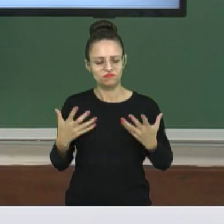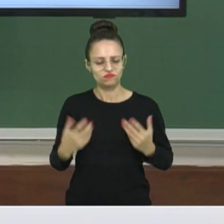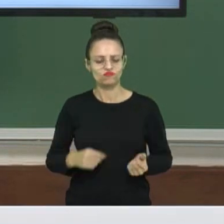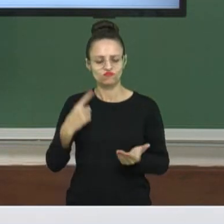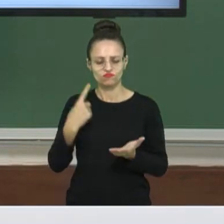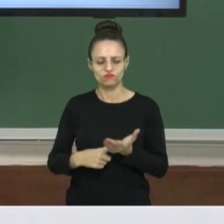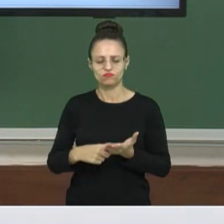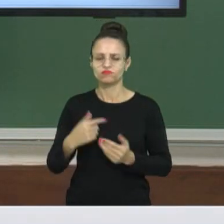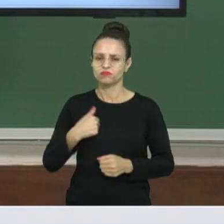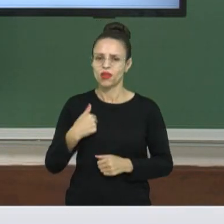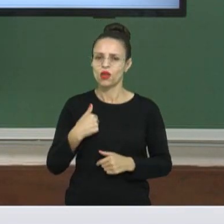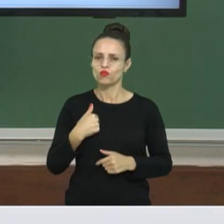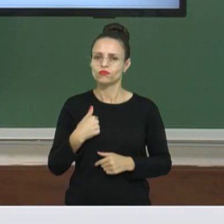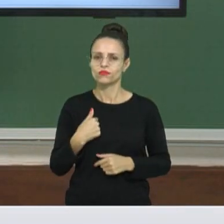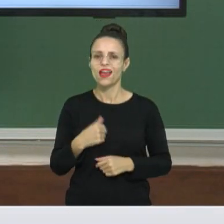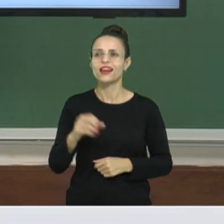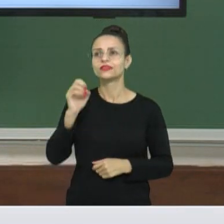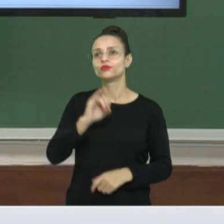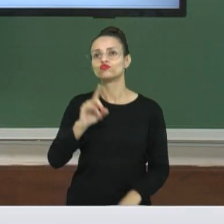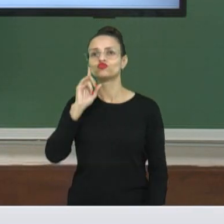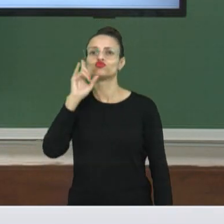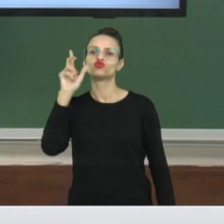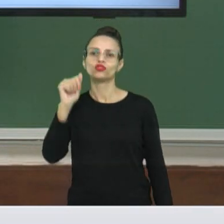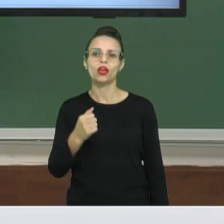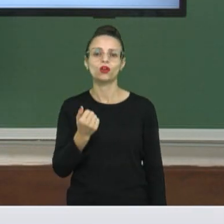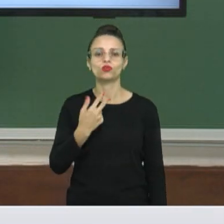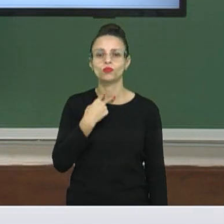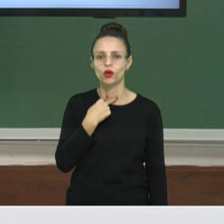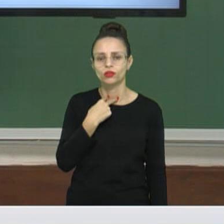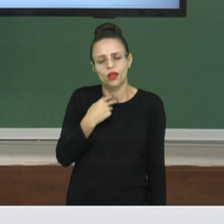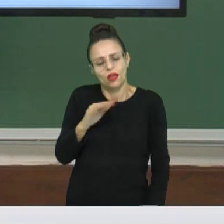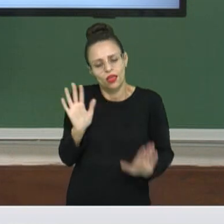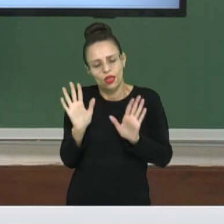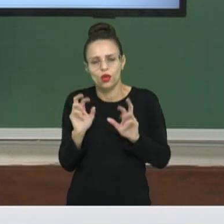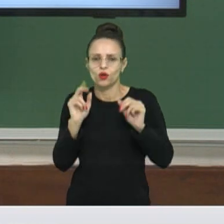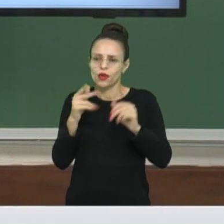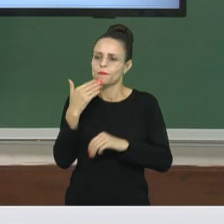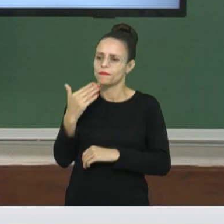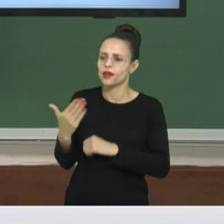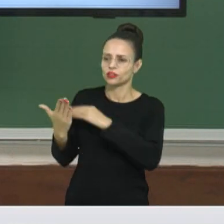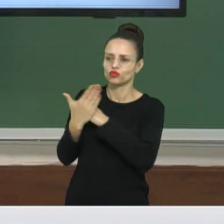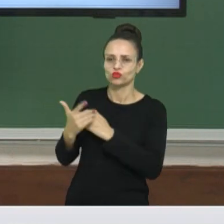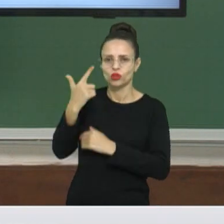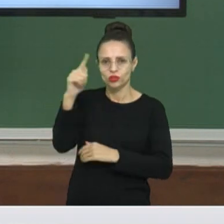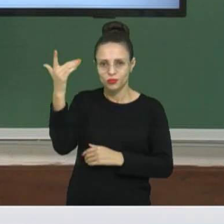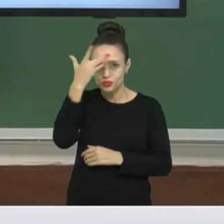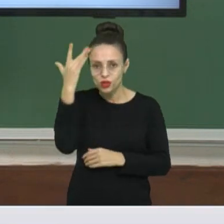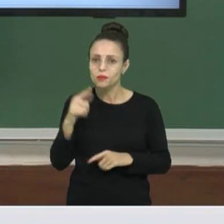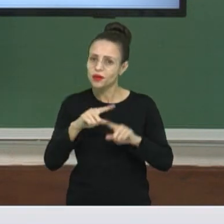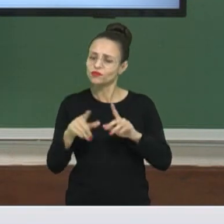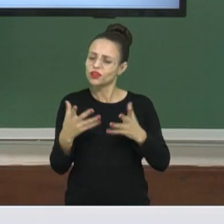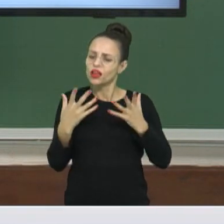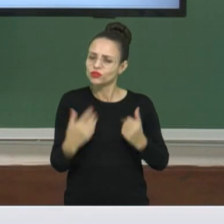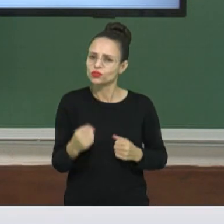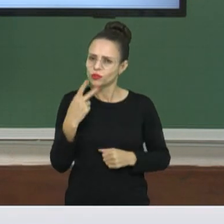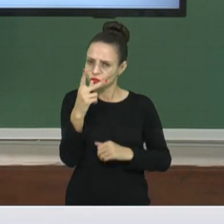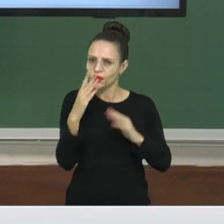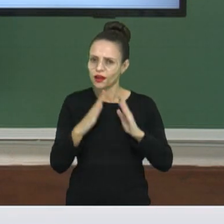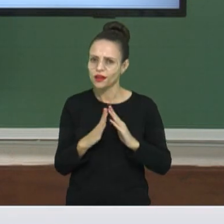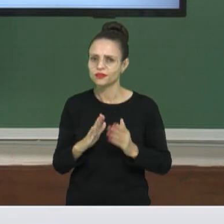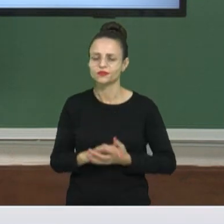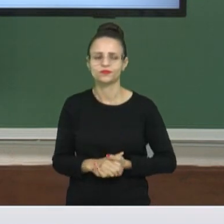minha tarefa. Ah, mas e se um dia eu não puder? Não, aí você pede ajuda para alguém, mas assuma isso na sua casa.